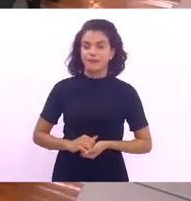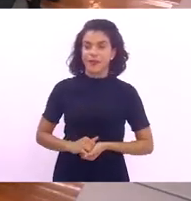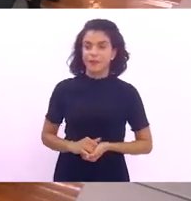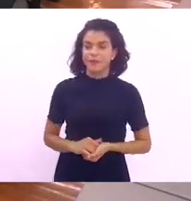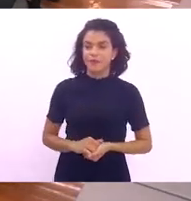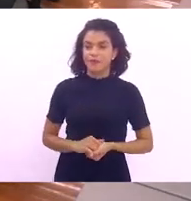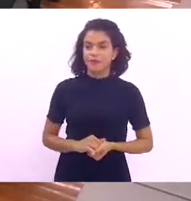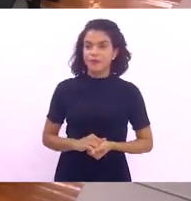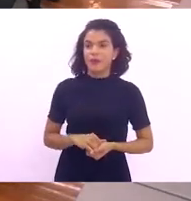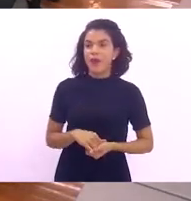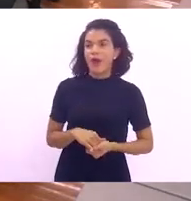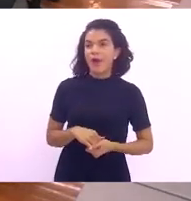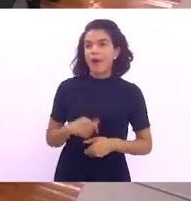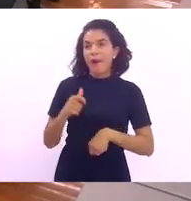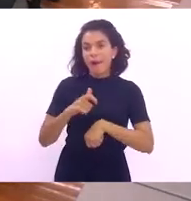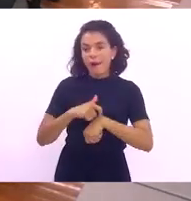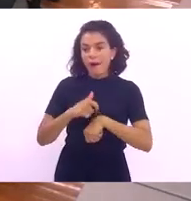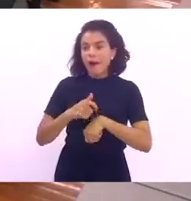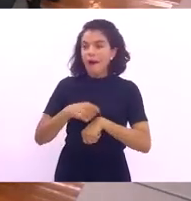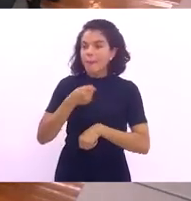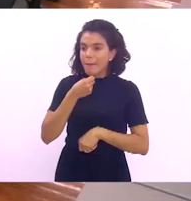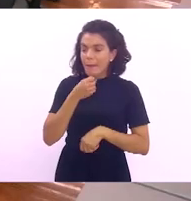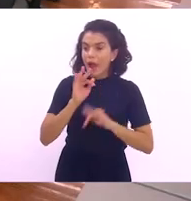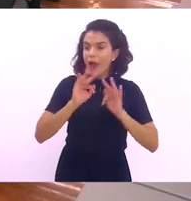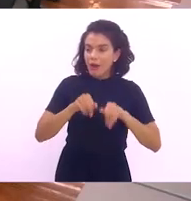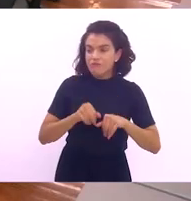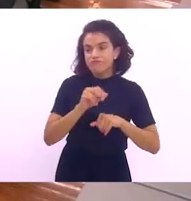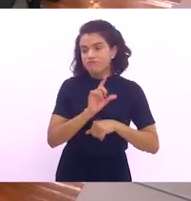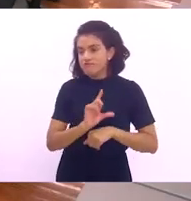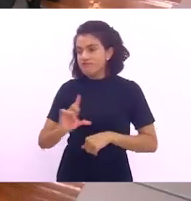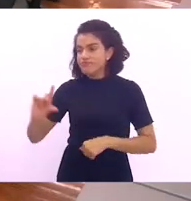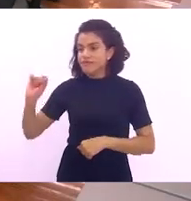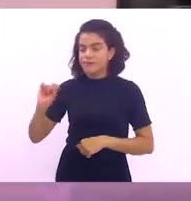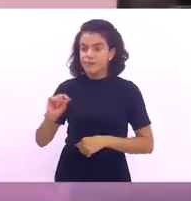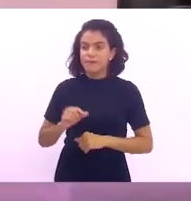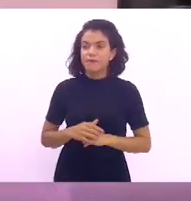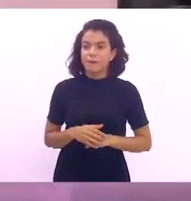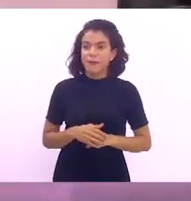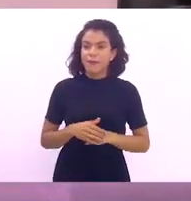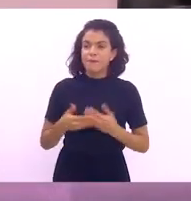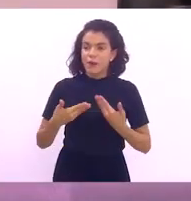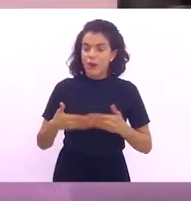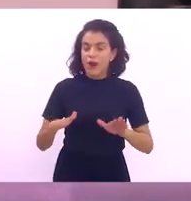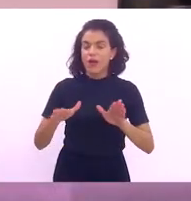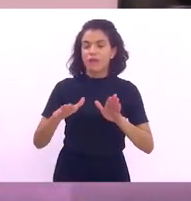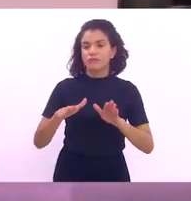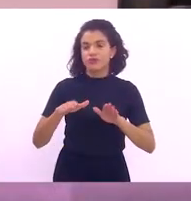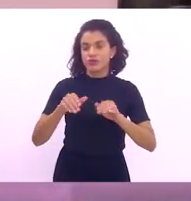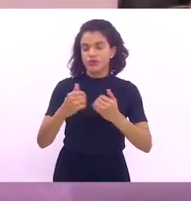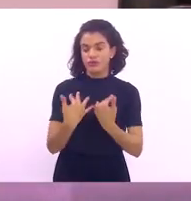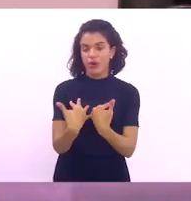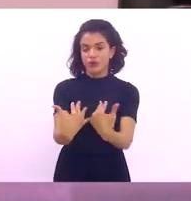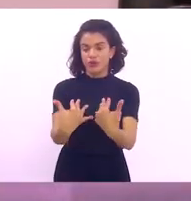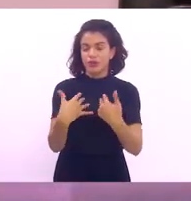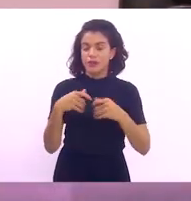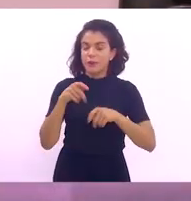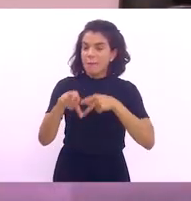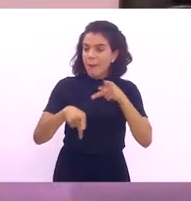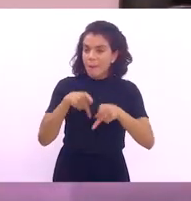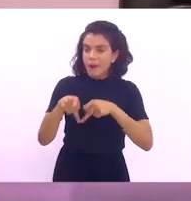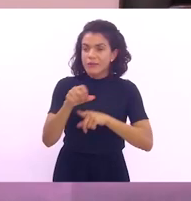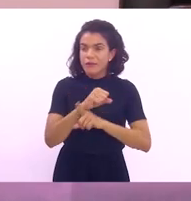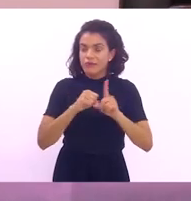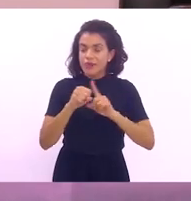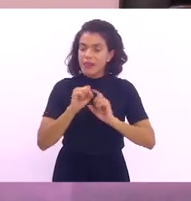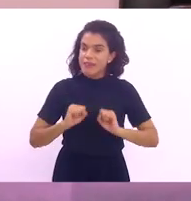conforme for falando também perfeito bom iniciamos mais uma audiência pública pela comissão de defesa dos direitos